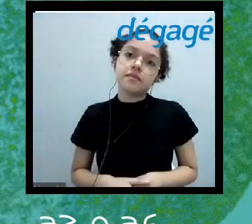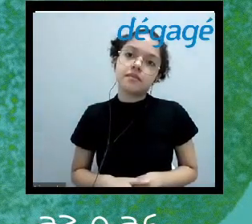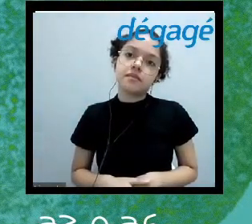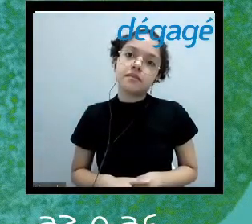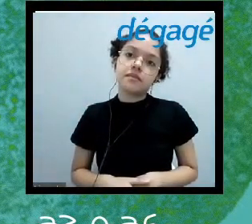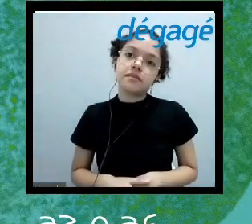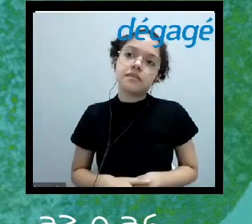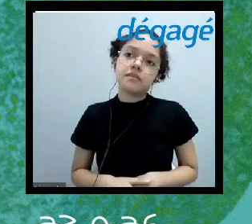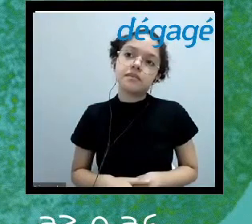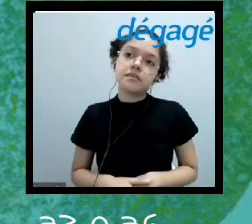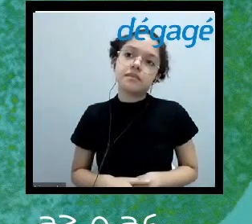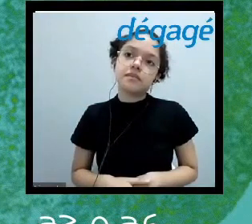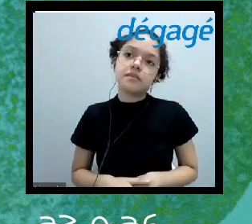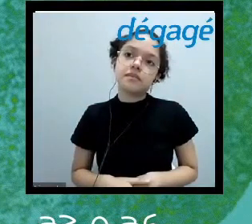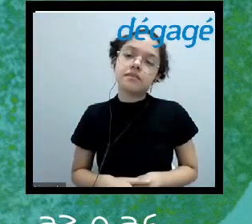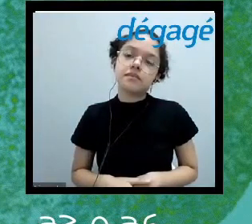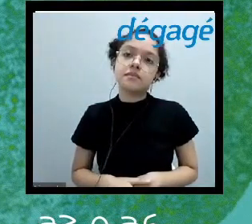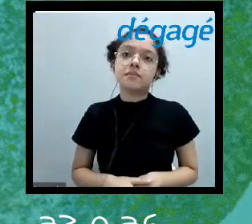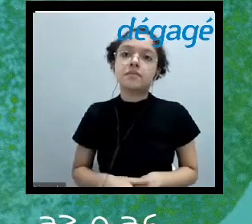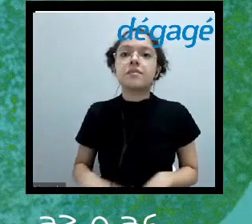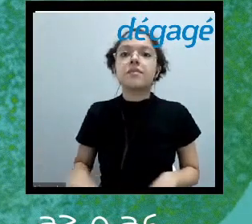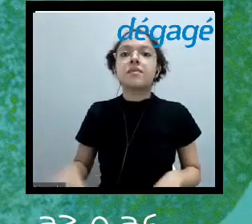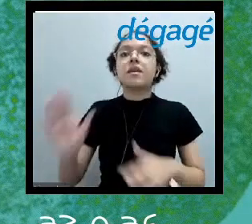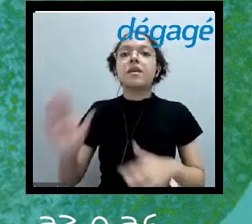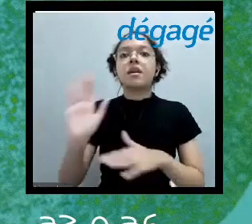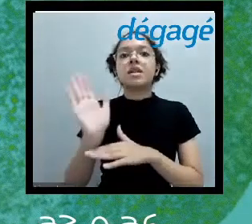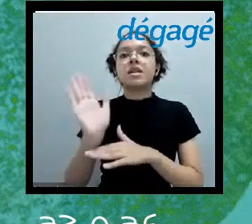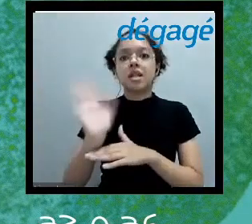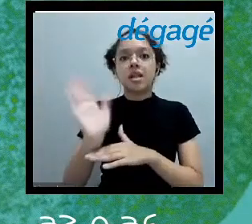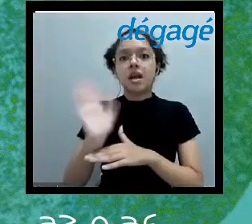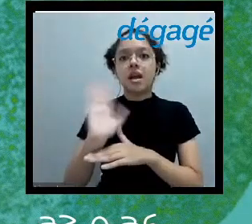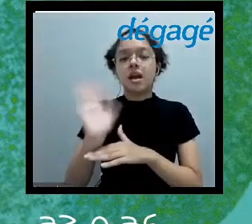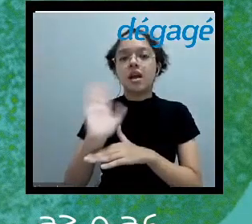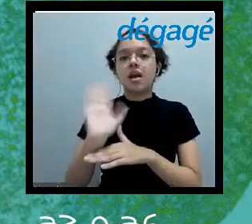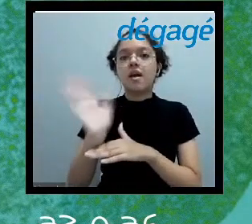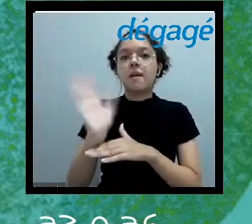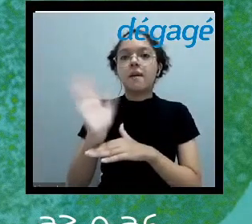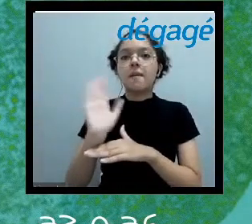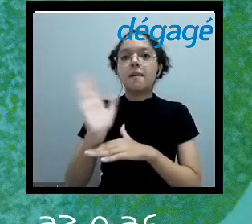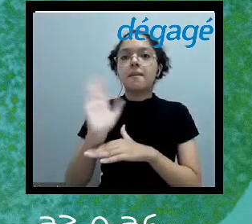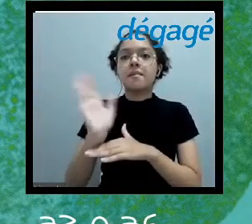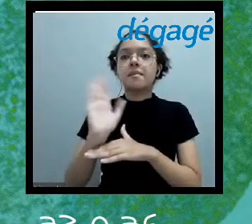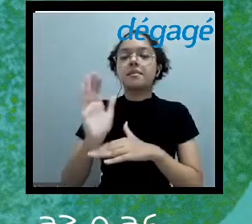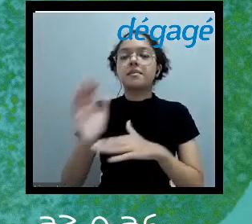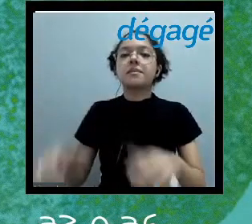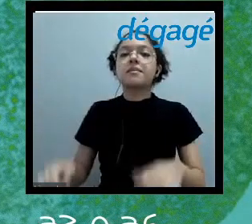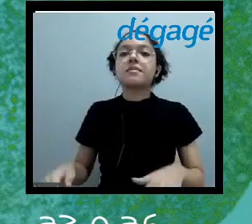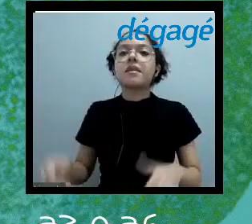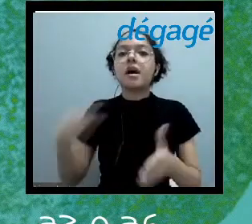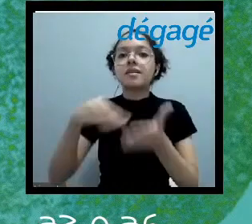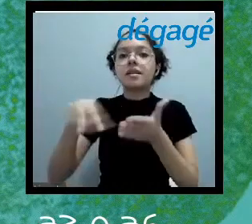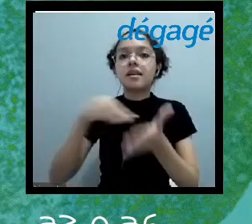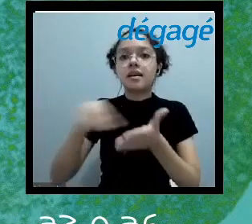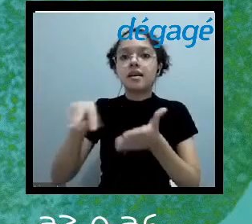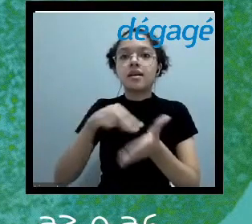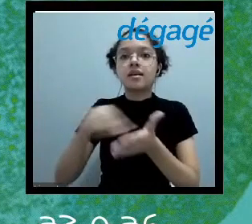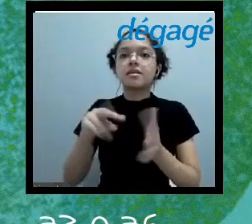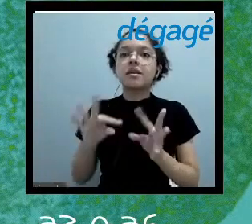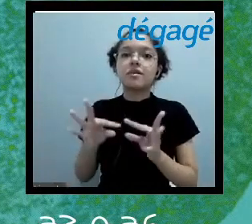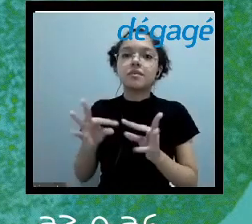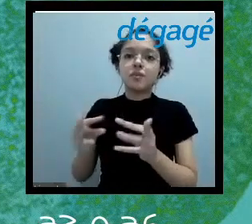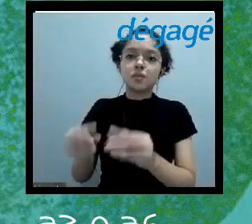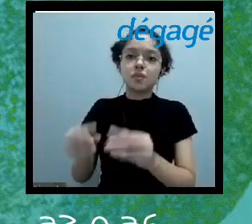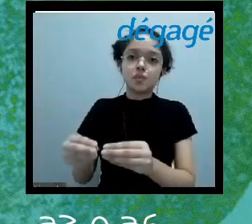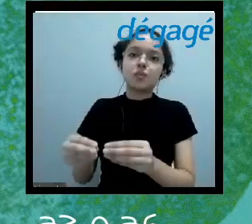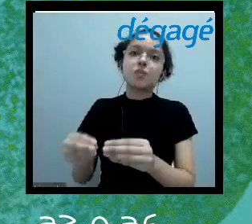cênicas, o cinema, enfim, eu acredito muito no poder de mudança mesmo dessa de estrutura,